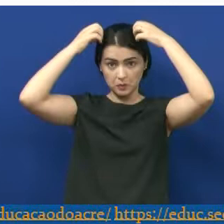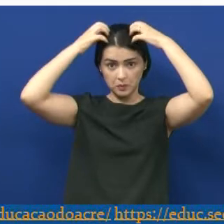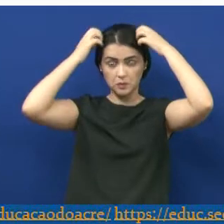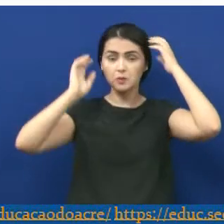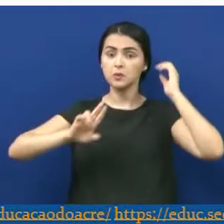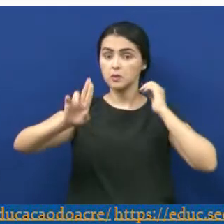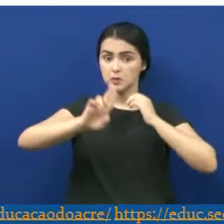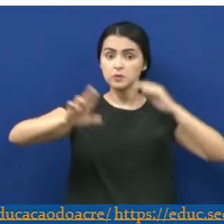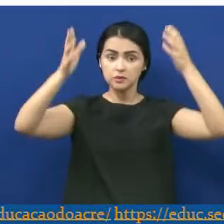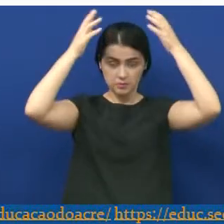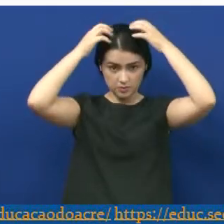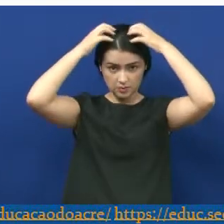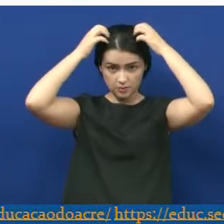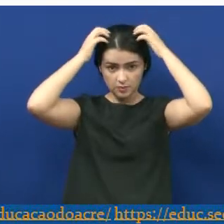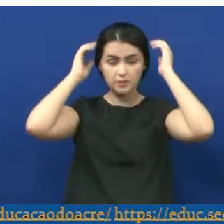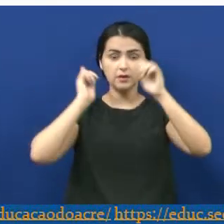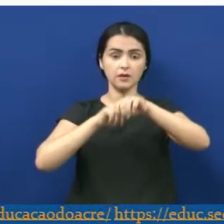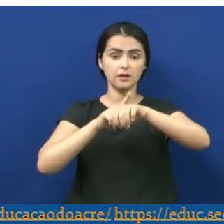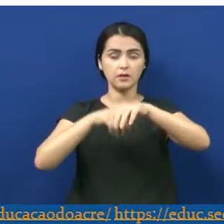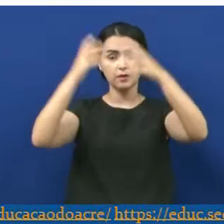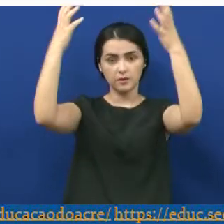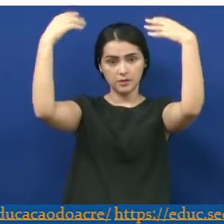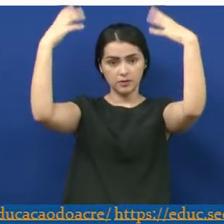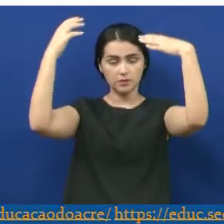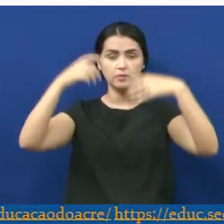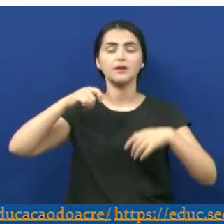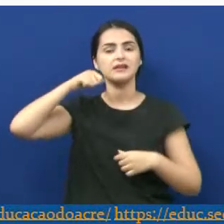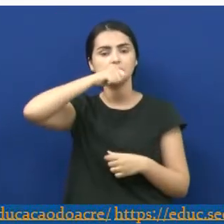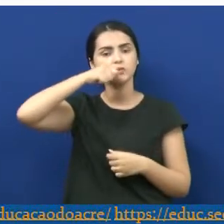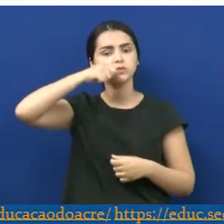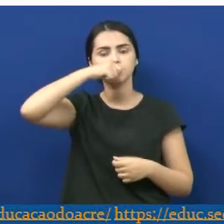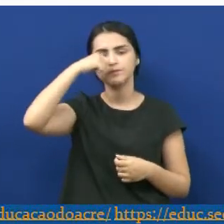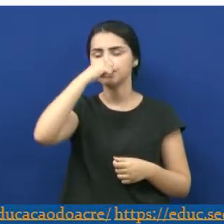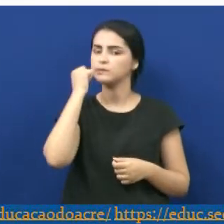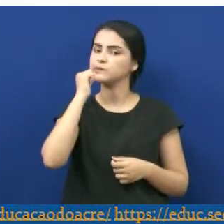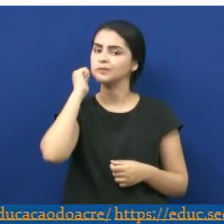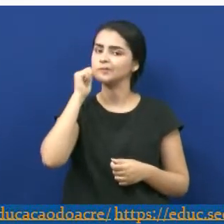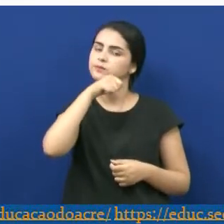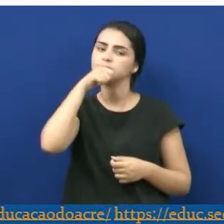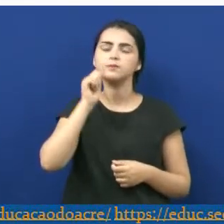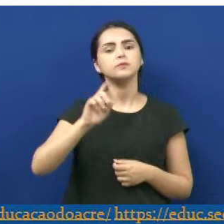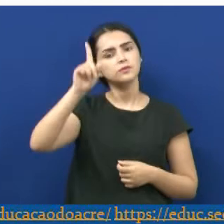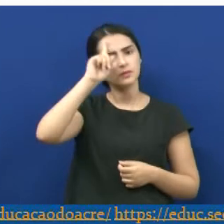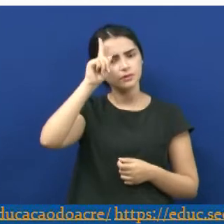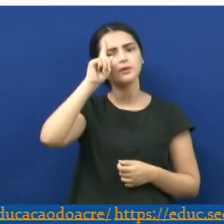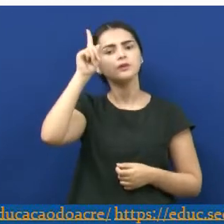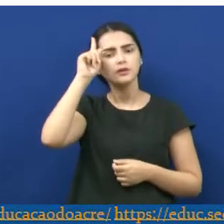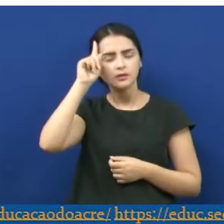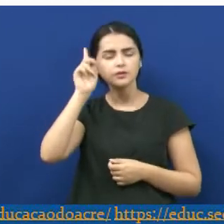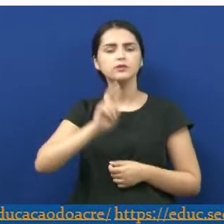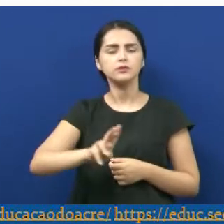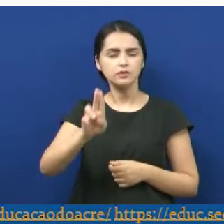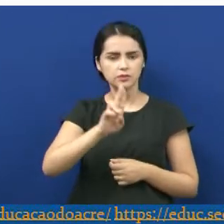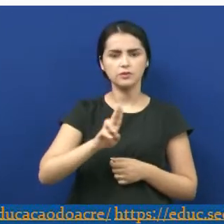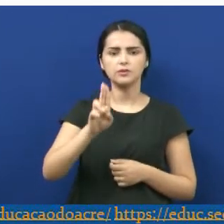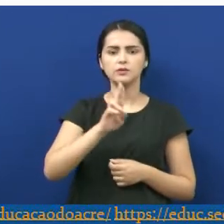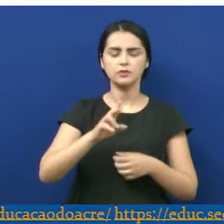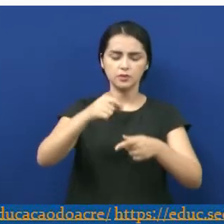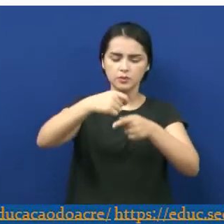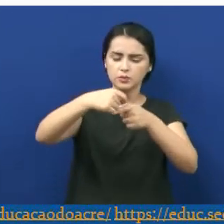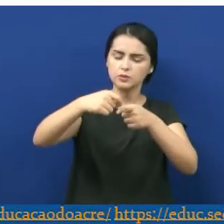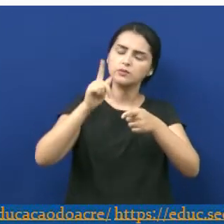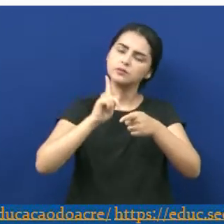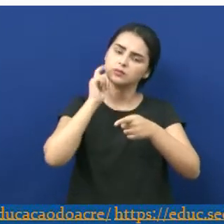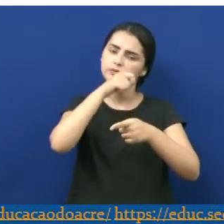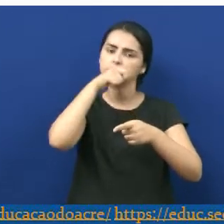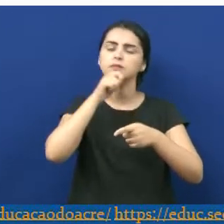né, na hora do banho, creme dental, que é algo diário e que a gente utiliza constantemente, água com